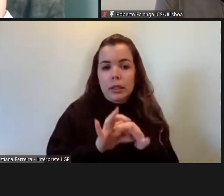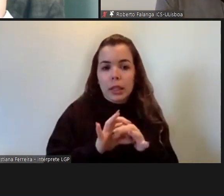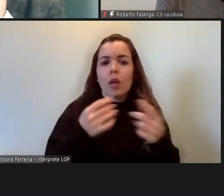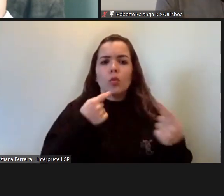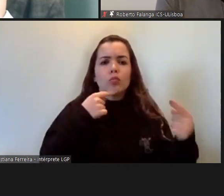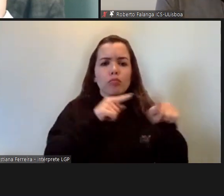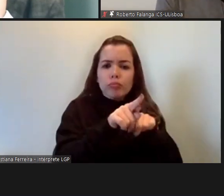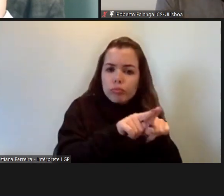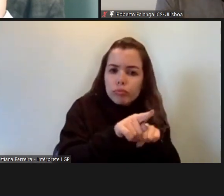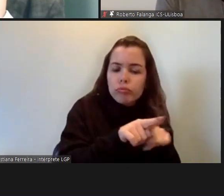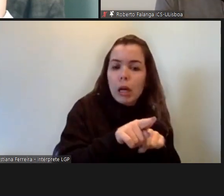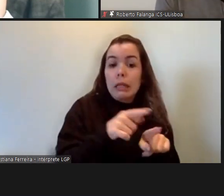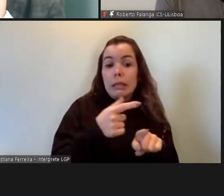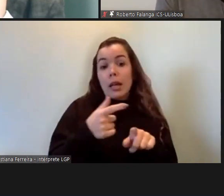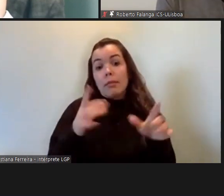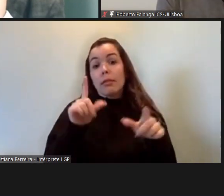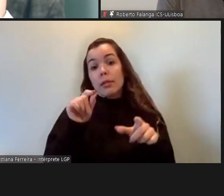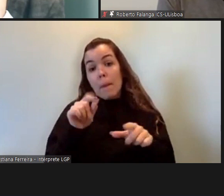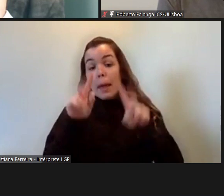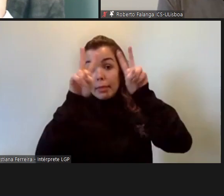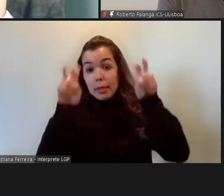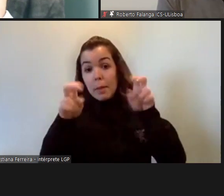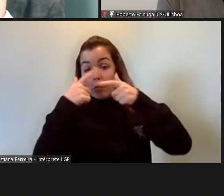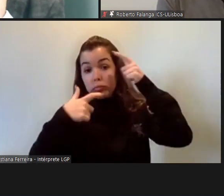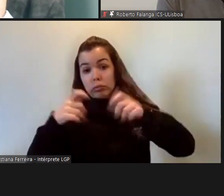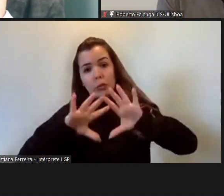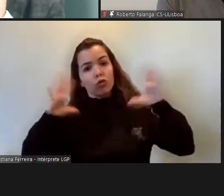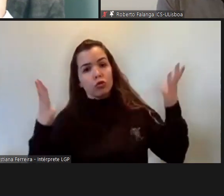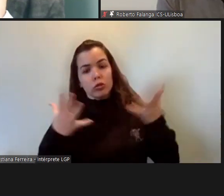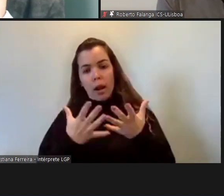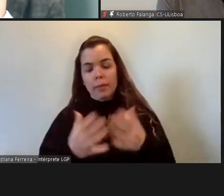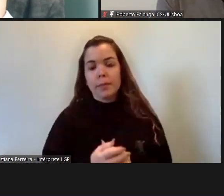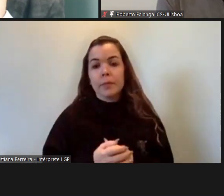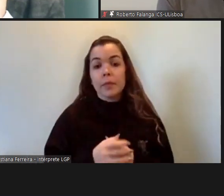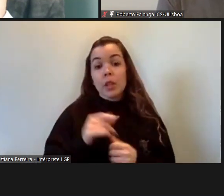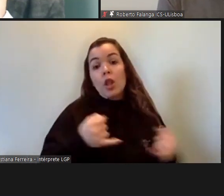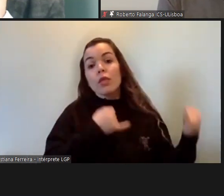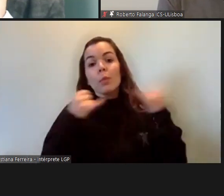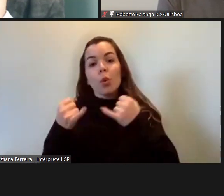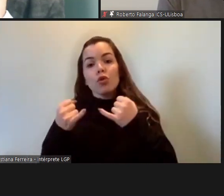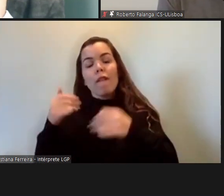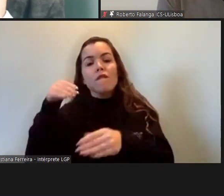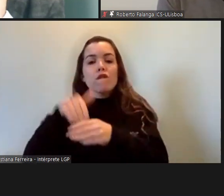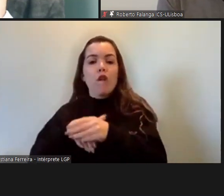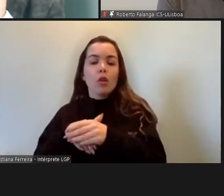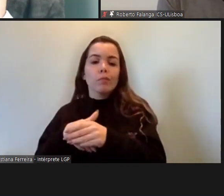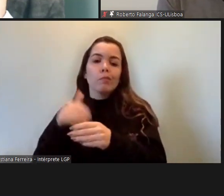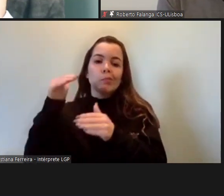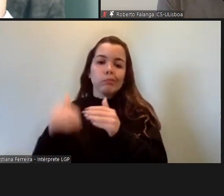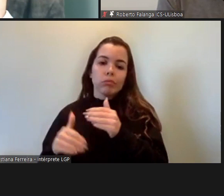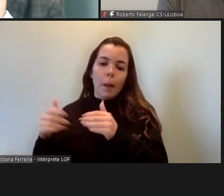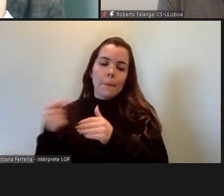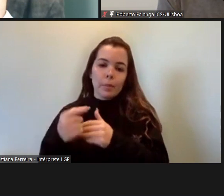políticas e de cidadania, digamos assim, abrangentes no sentido geral, depois votam menos. E o que se pode